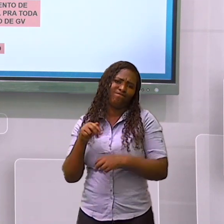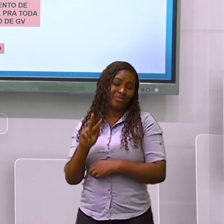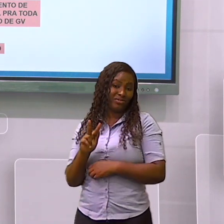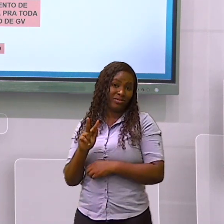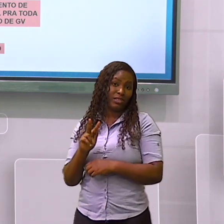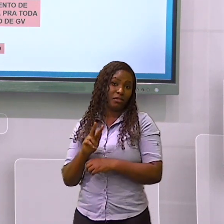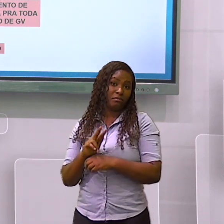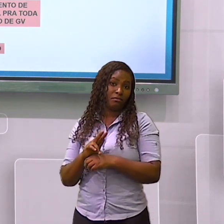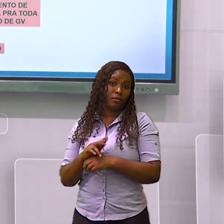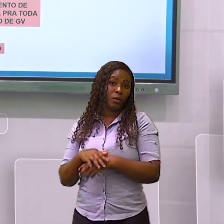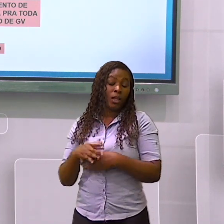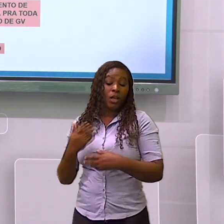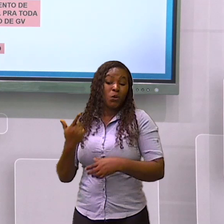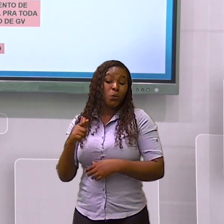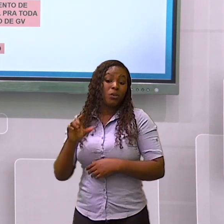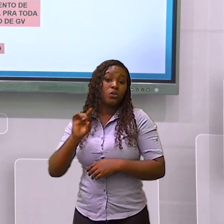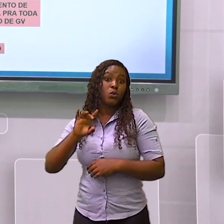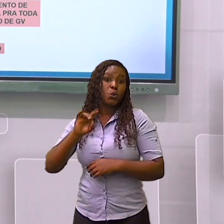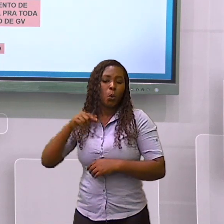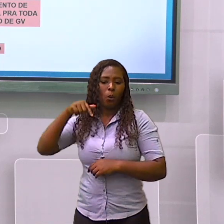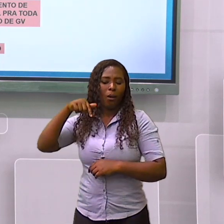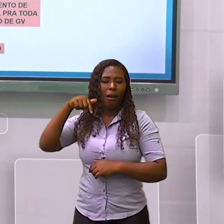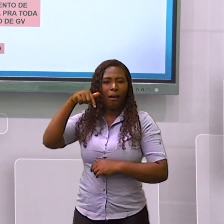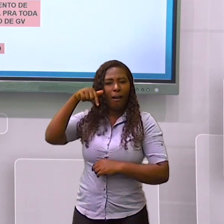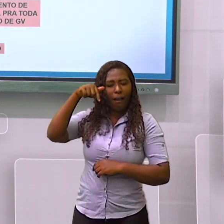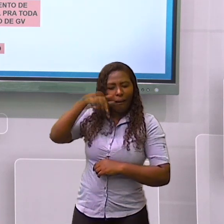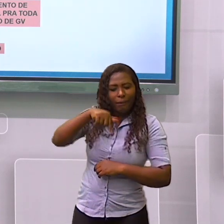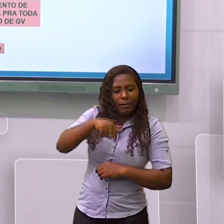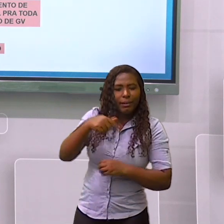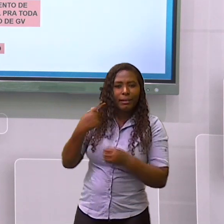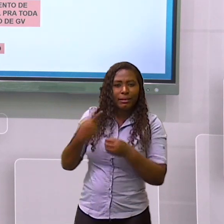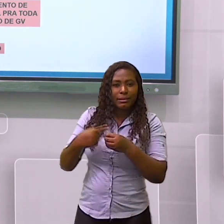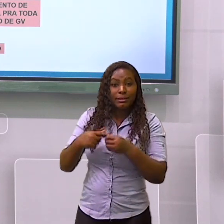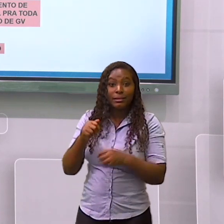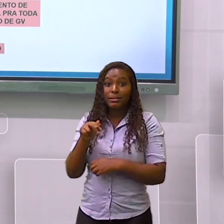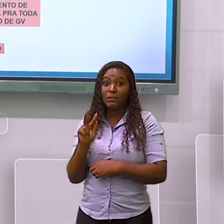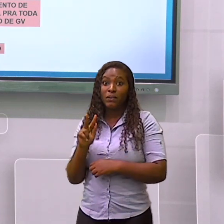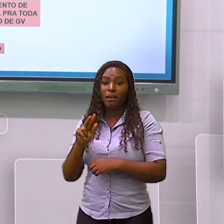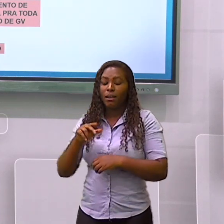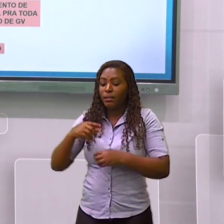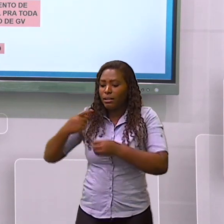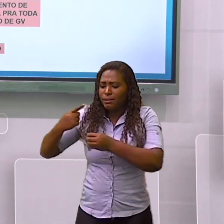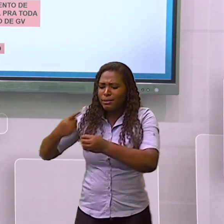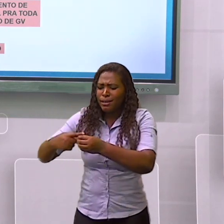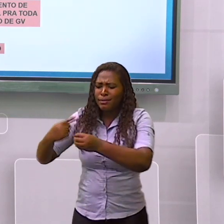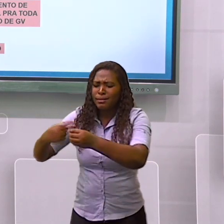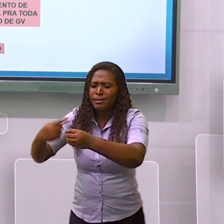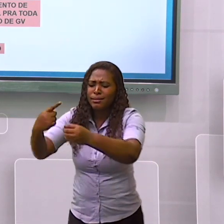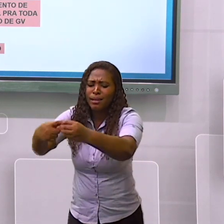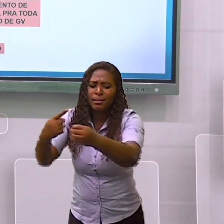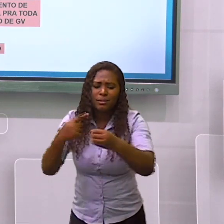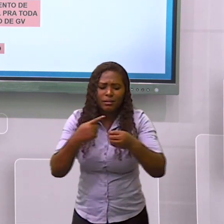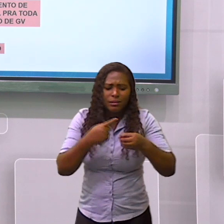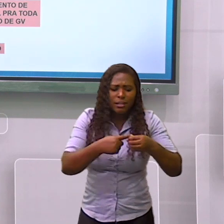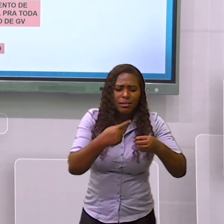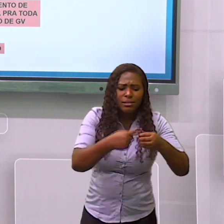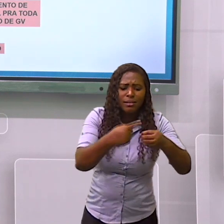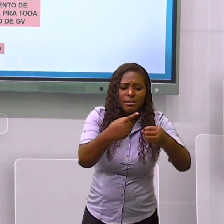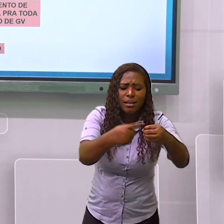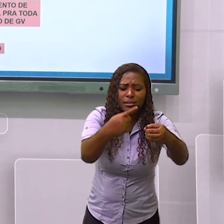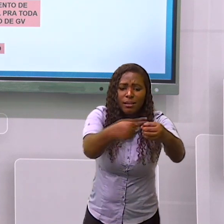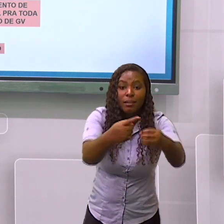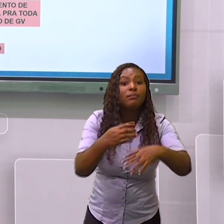só Valadares, mas várias cidades em suas margens. Suas águas são